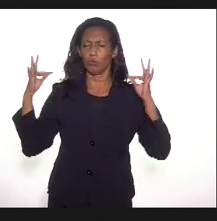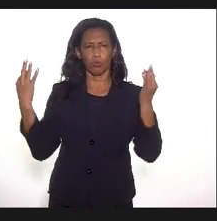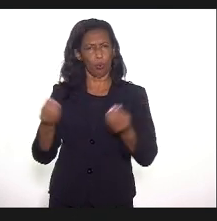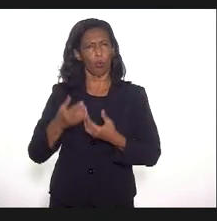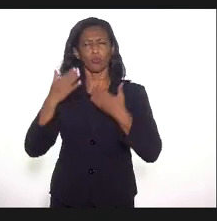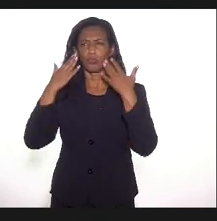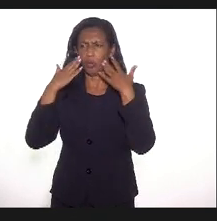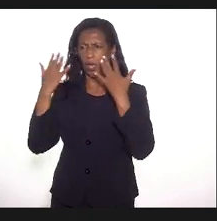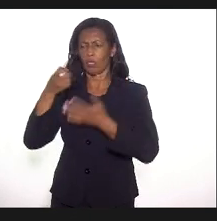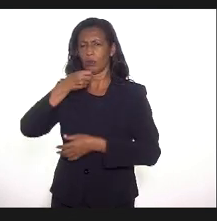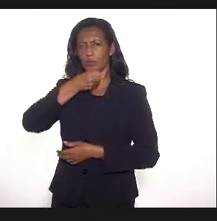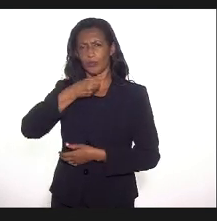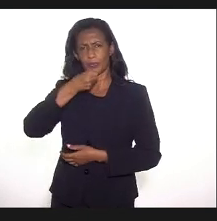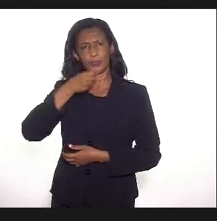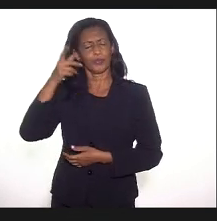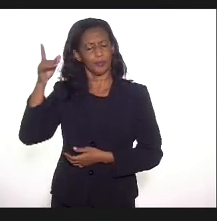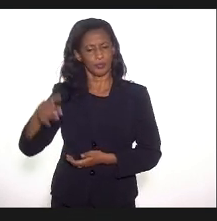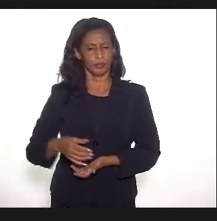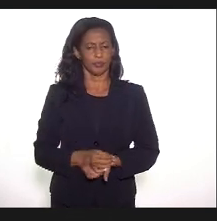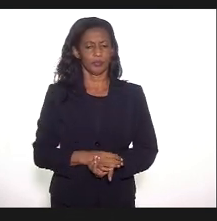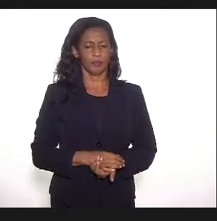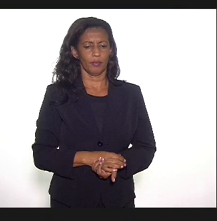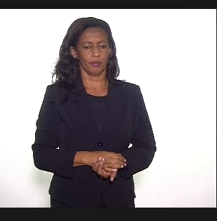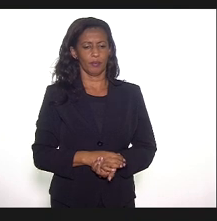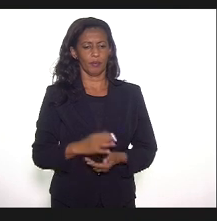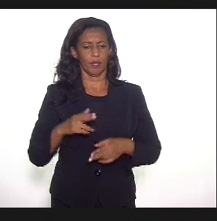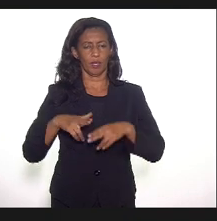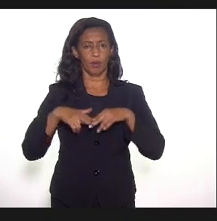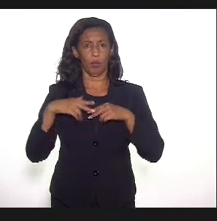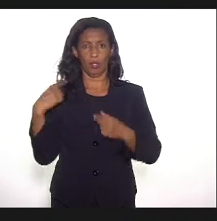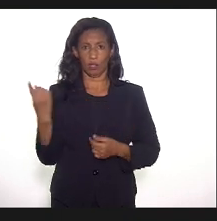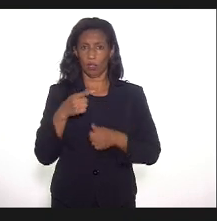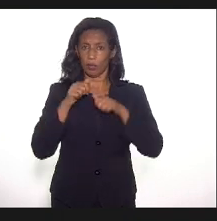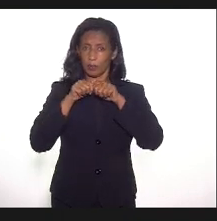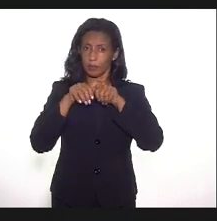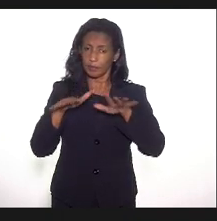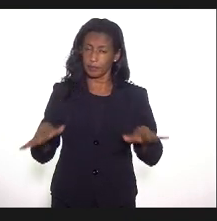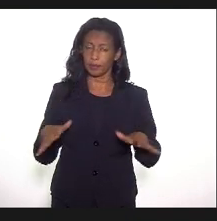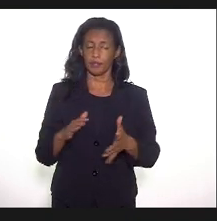se apresentaram nessa festa. E por causa da nossa pandemia,